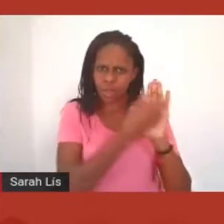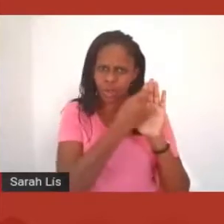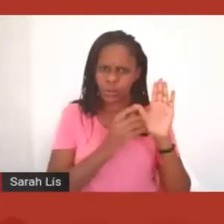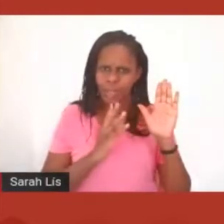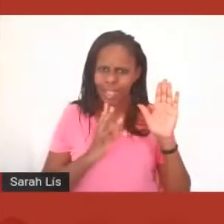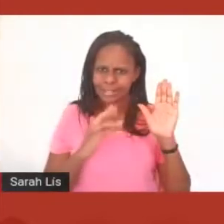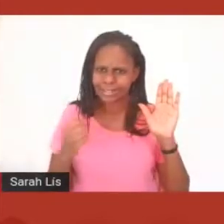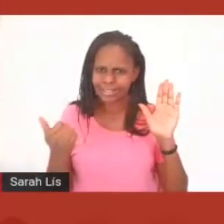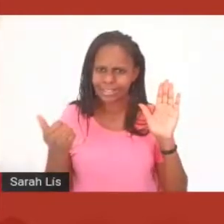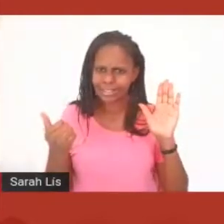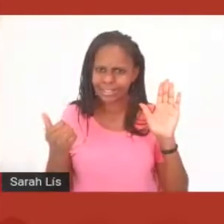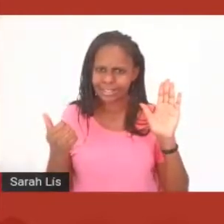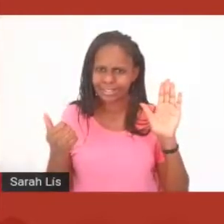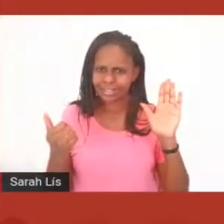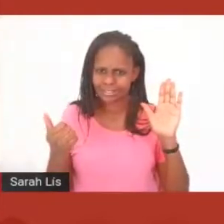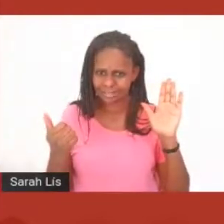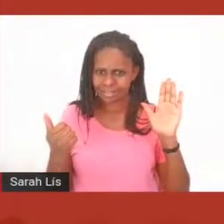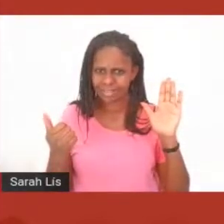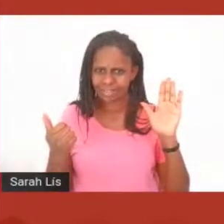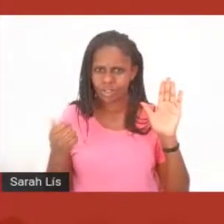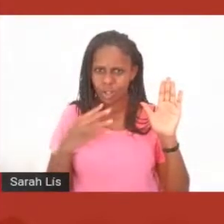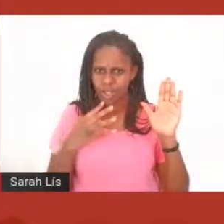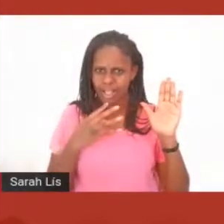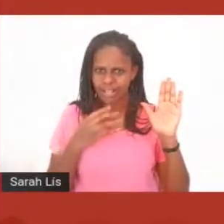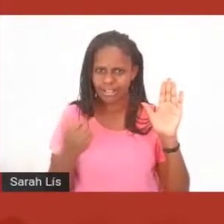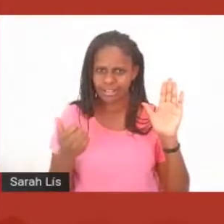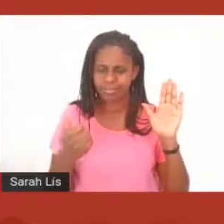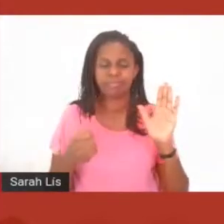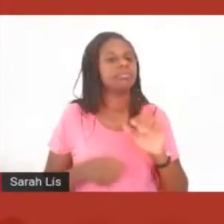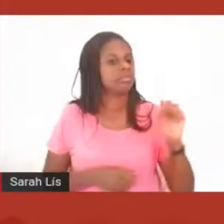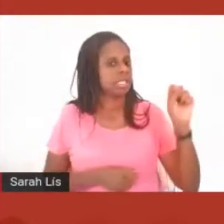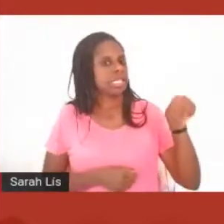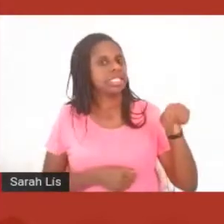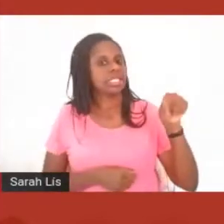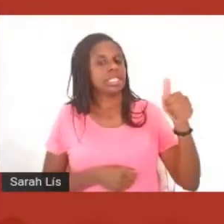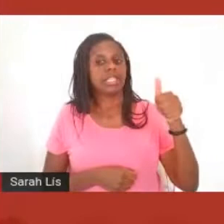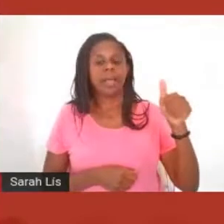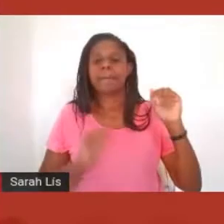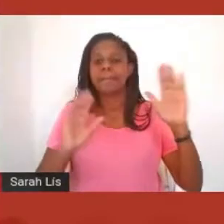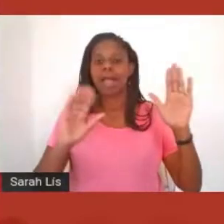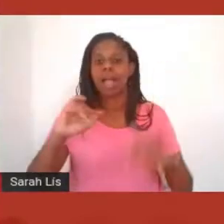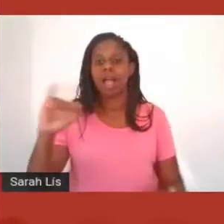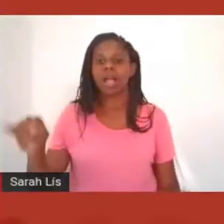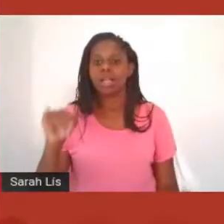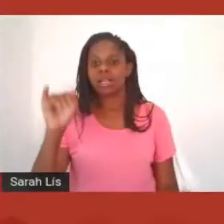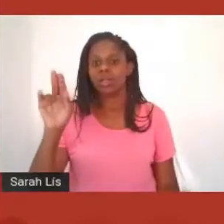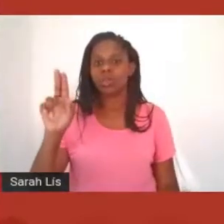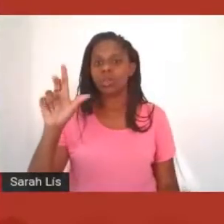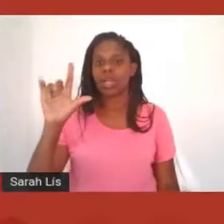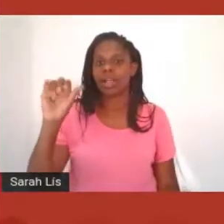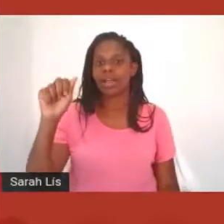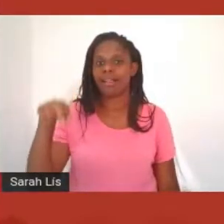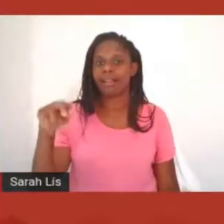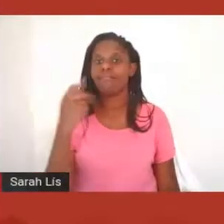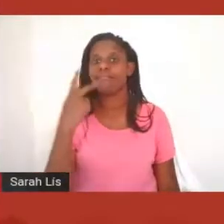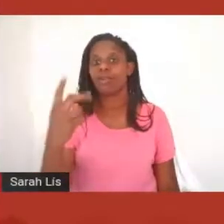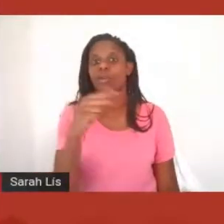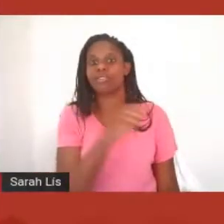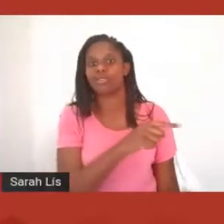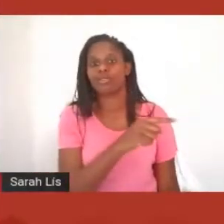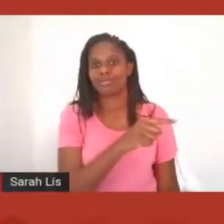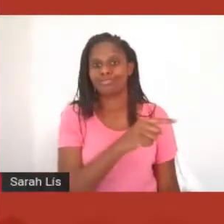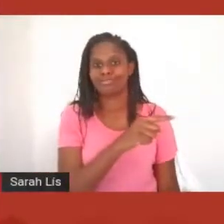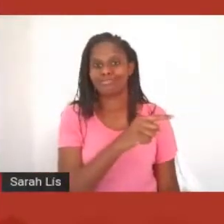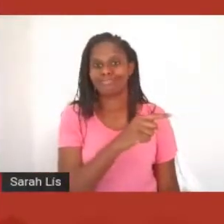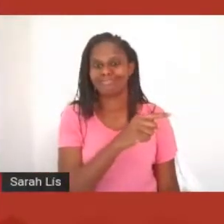Ok. Só isso que eu ia falar. Mas é, uma das questões que a Juliana colocou aqui é justamente a relação do